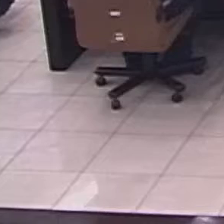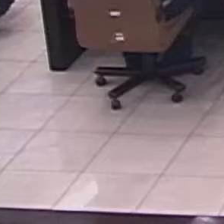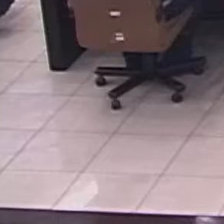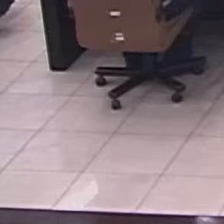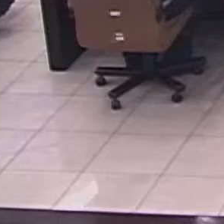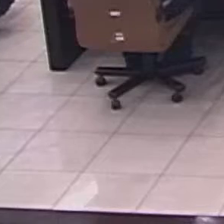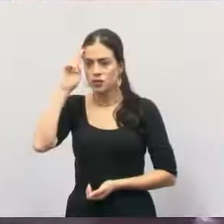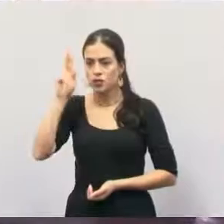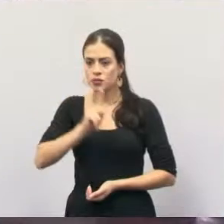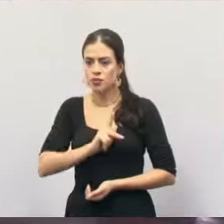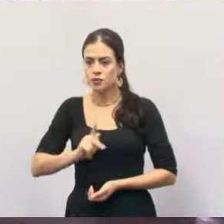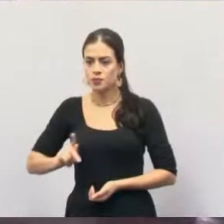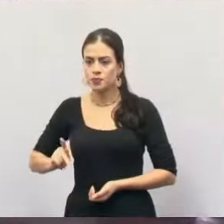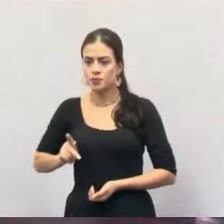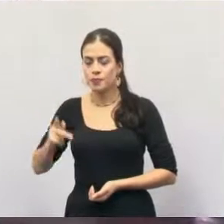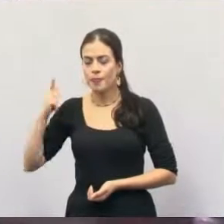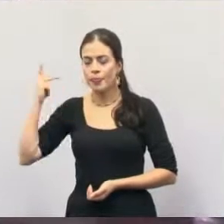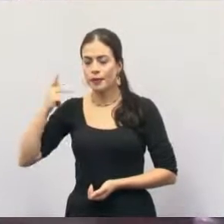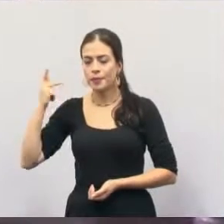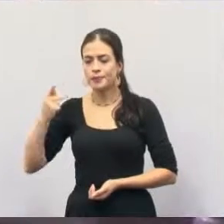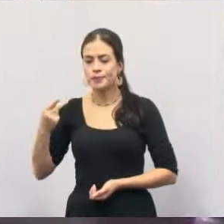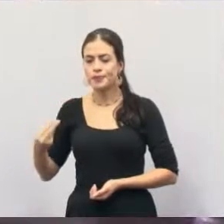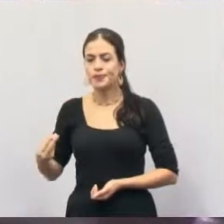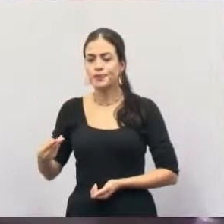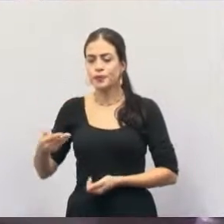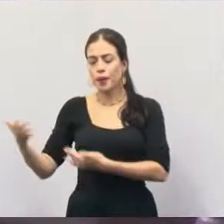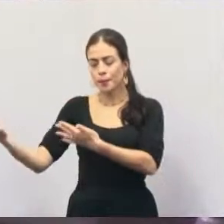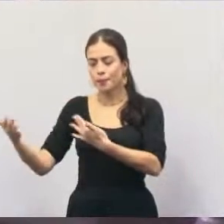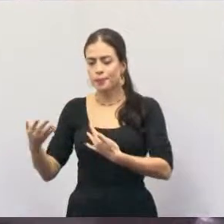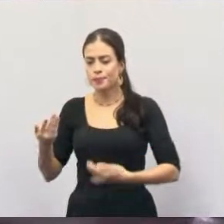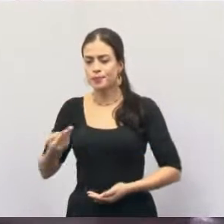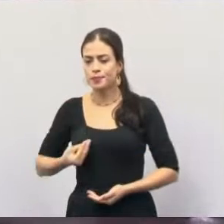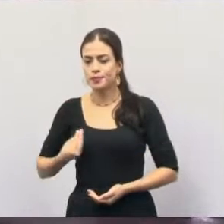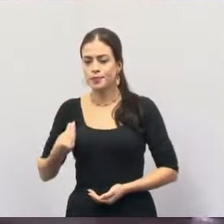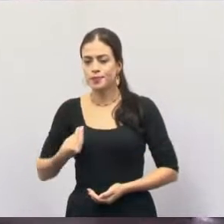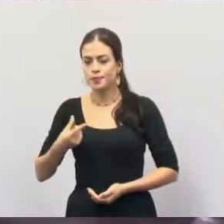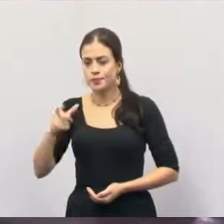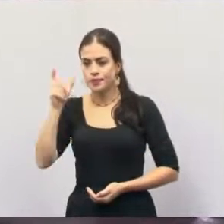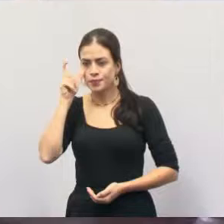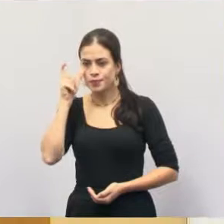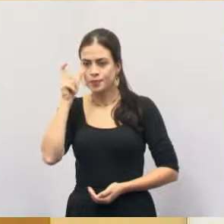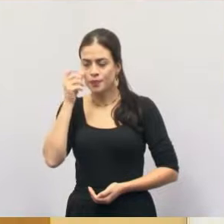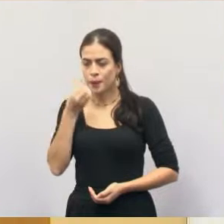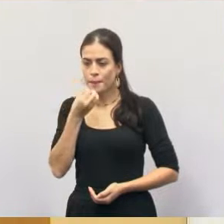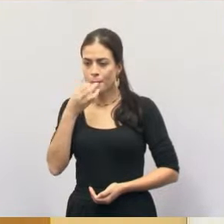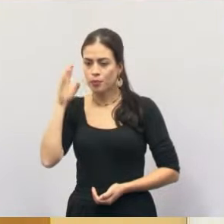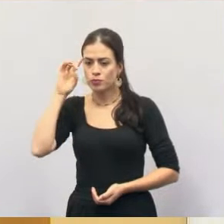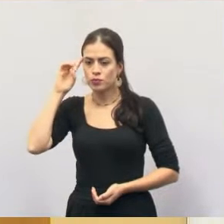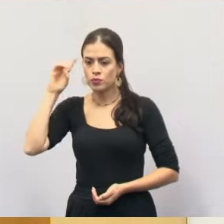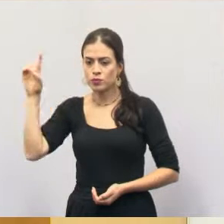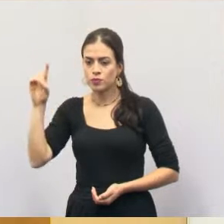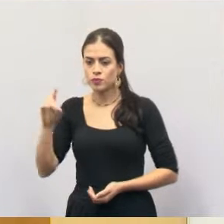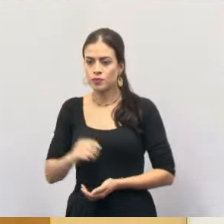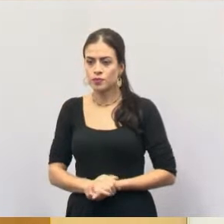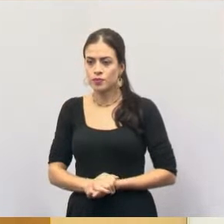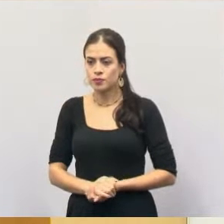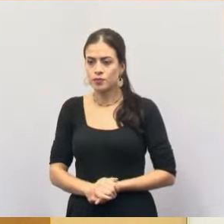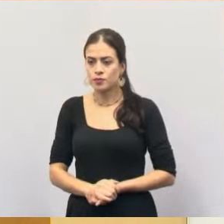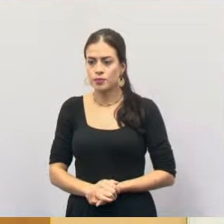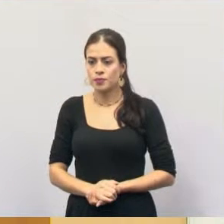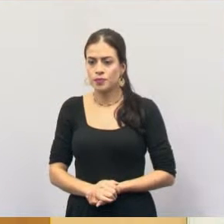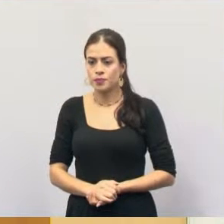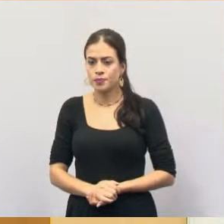Senhor presidente, nobres pares, público presente e todos que nos assistem, bom dia. Eu quero